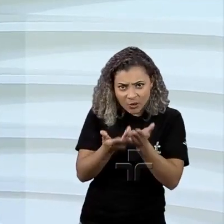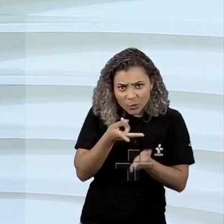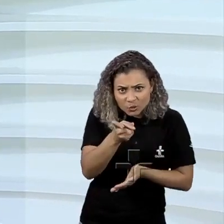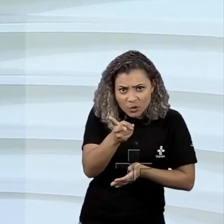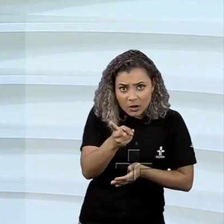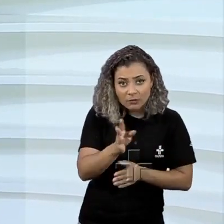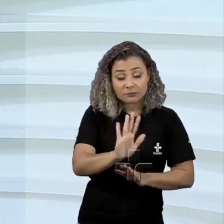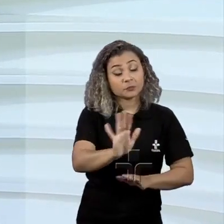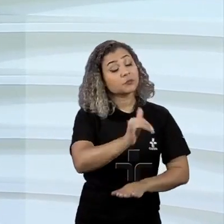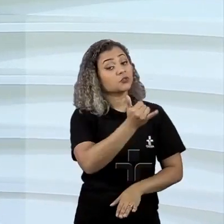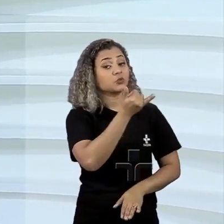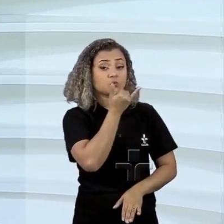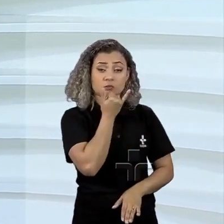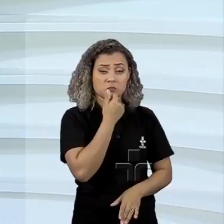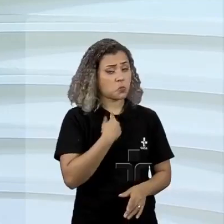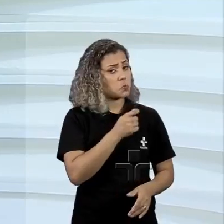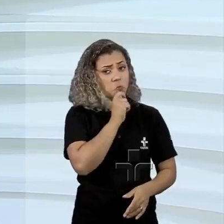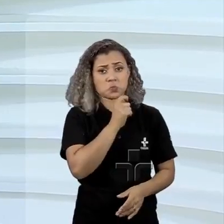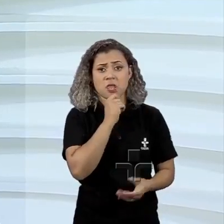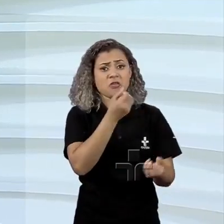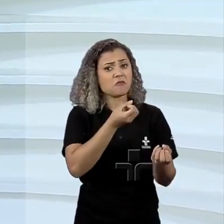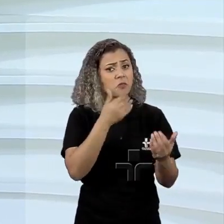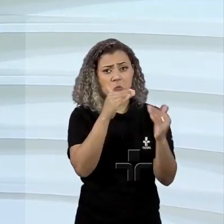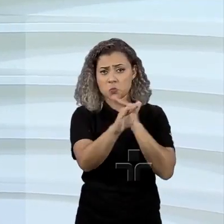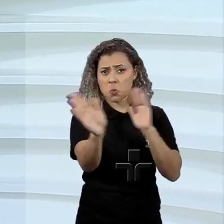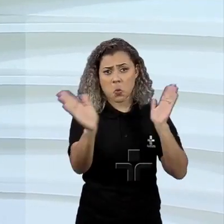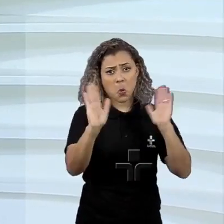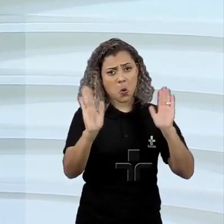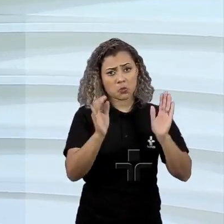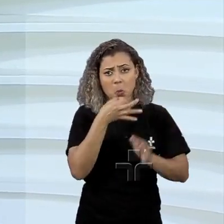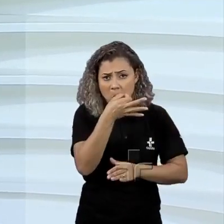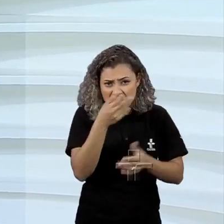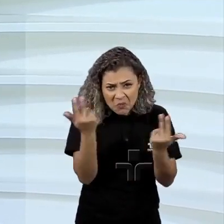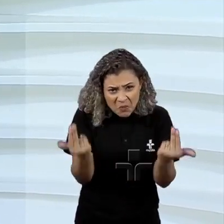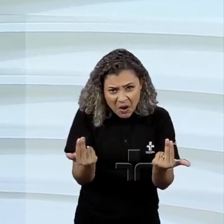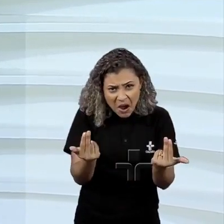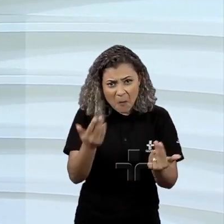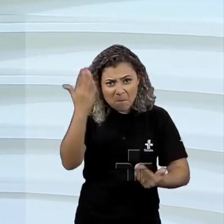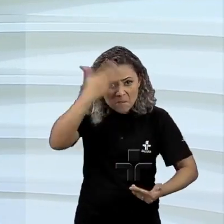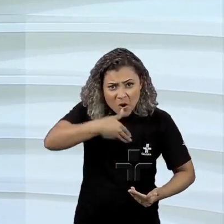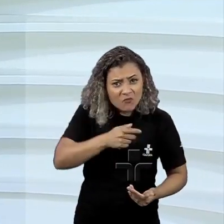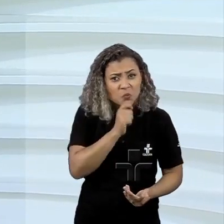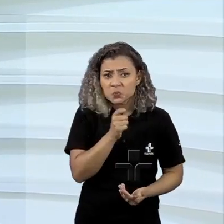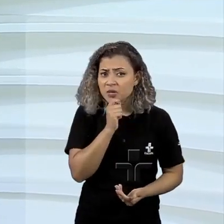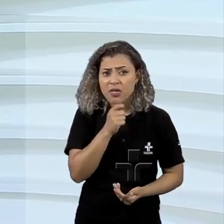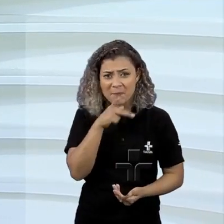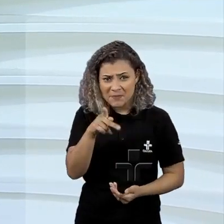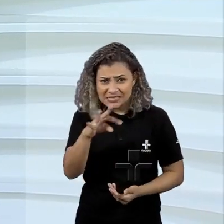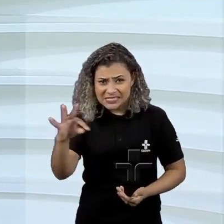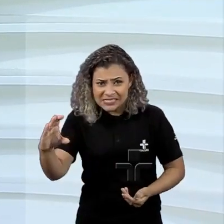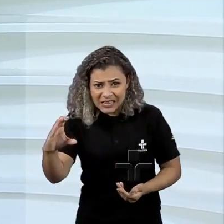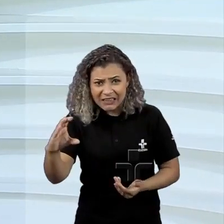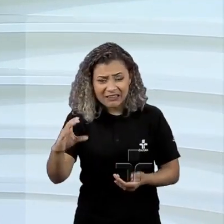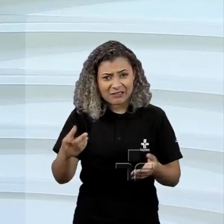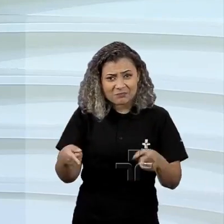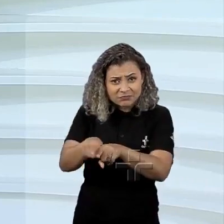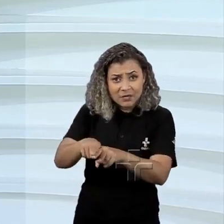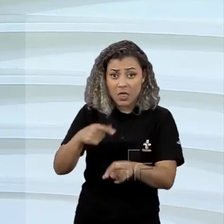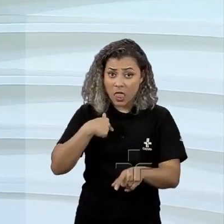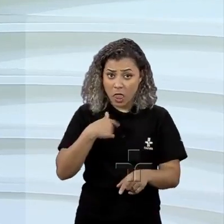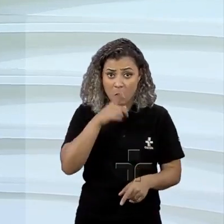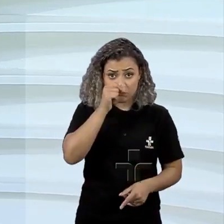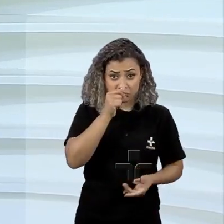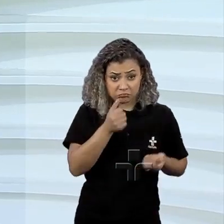contesto essa versão. Não há nenhuma informação concreta, nenhum fato. Obviamente, eu não sou procurador do governador Geraldo Alckmin,